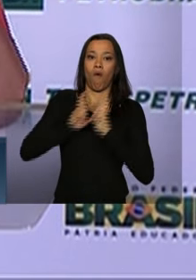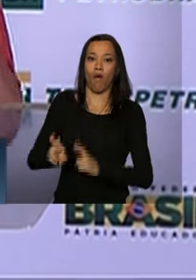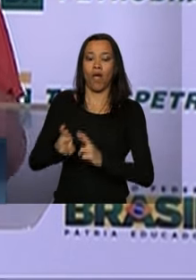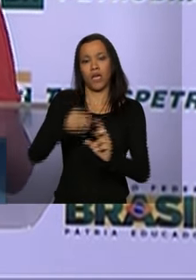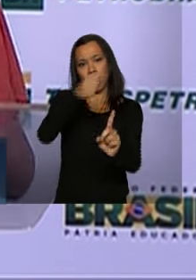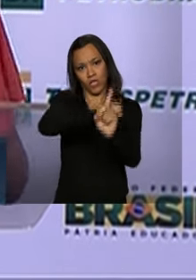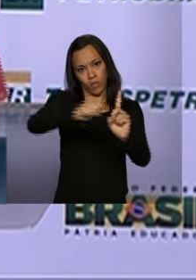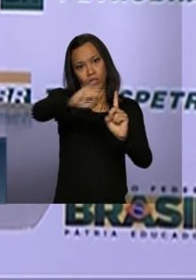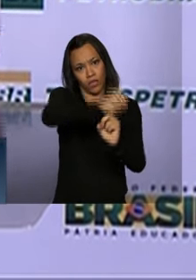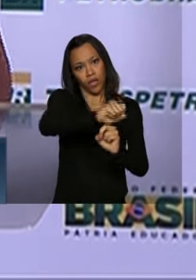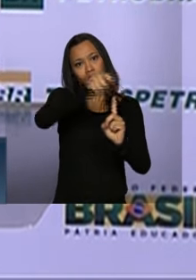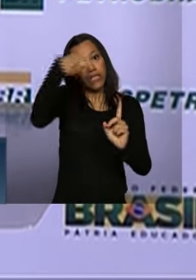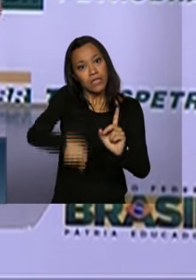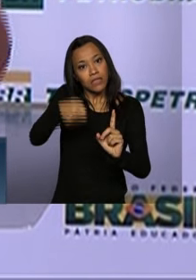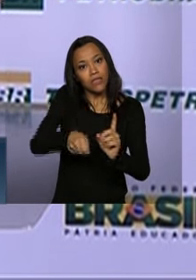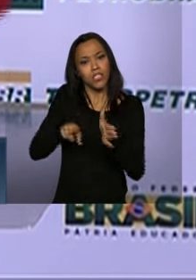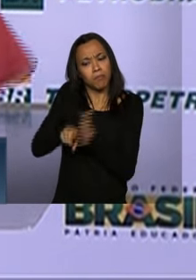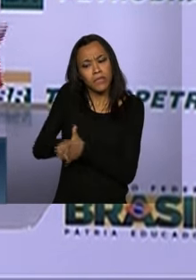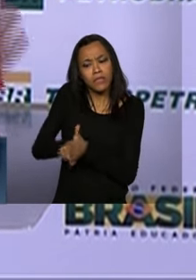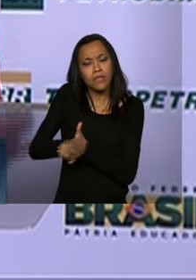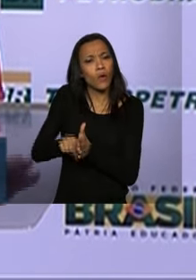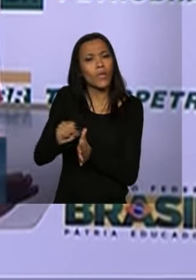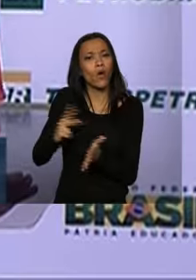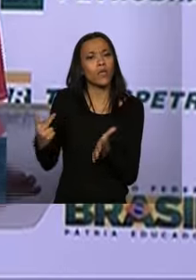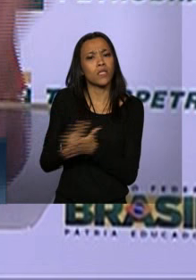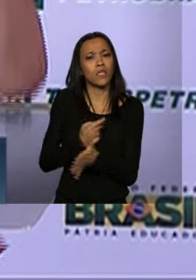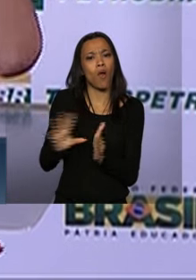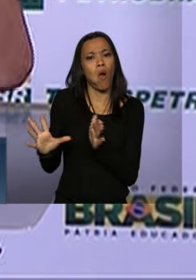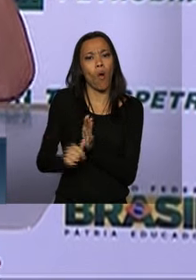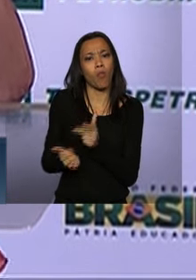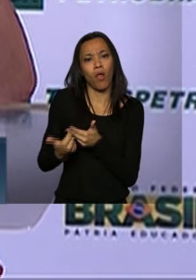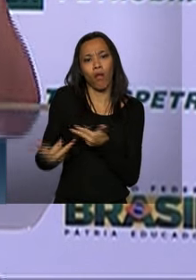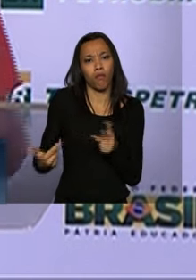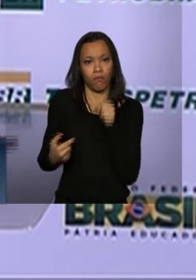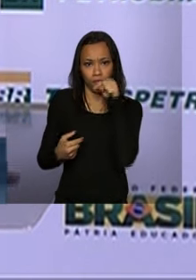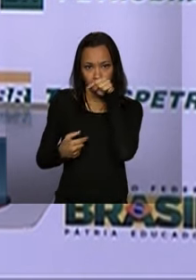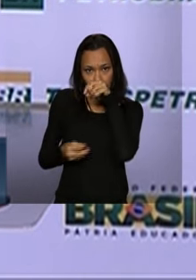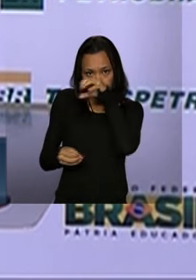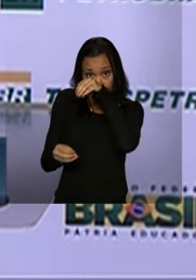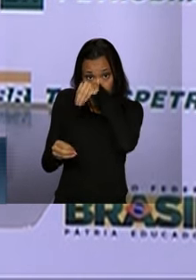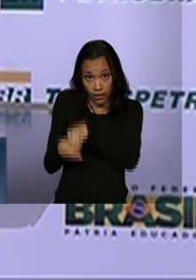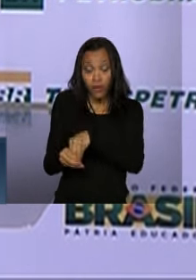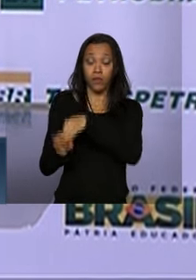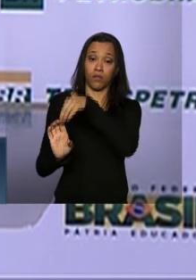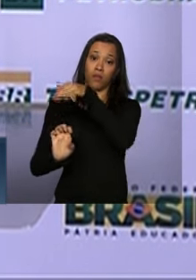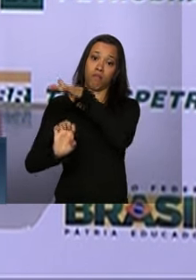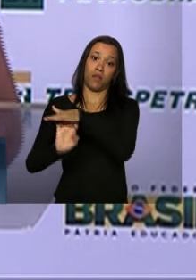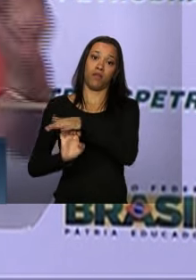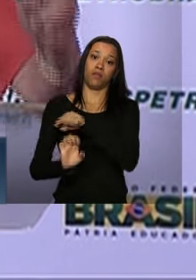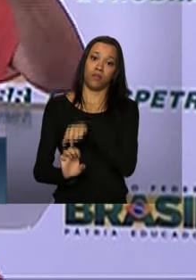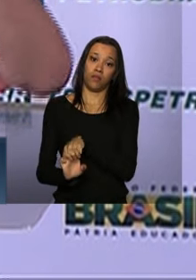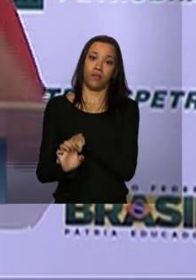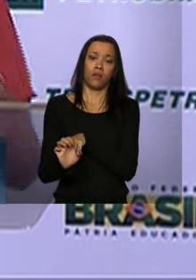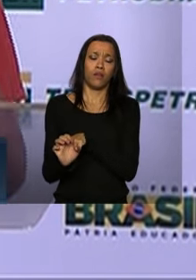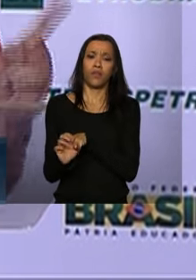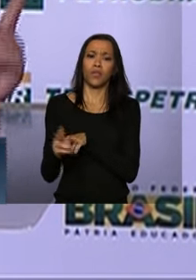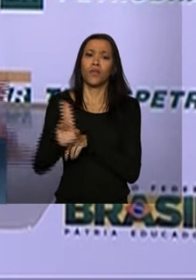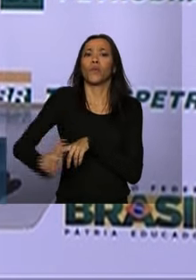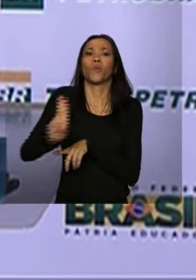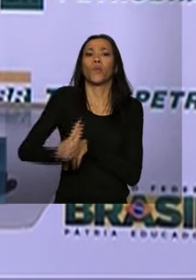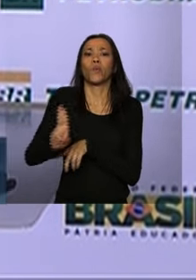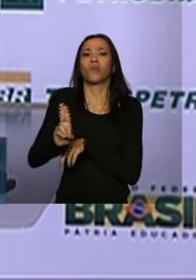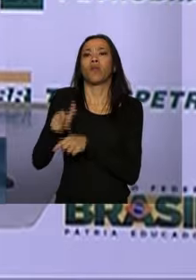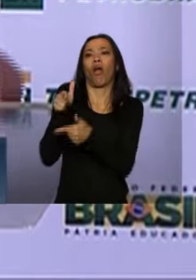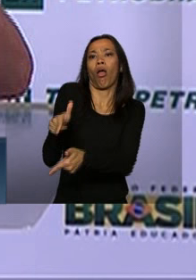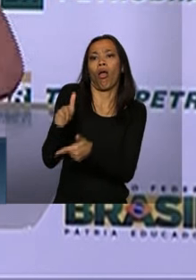temos de enfrentar e acabar com todos os malfeitos, todas as tentativas de uso indevido